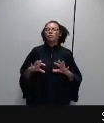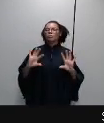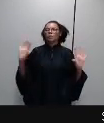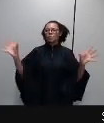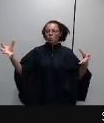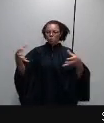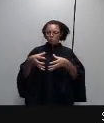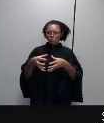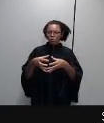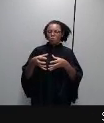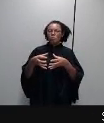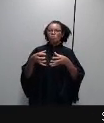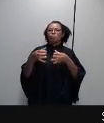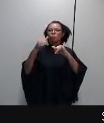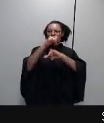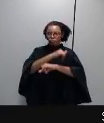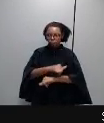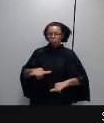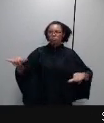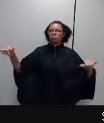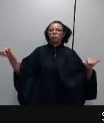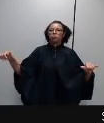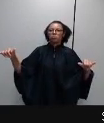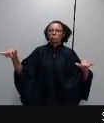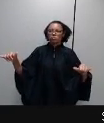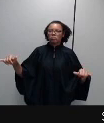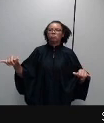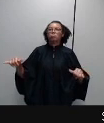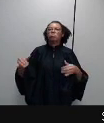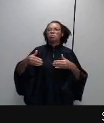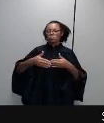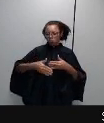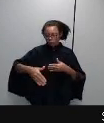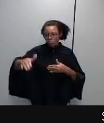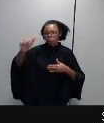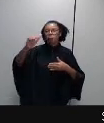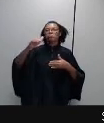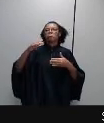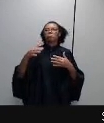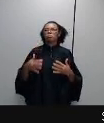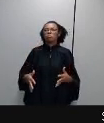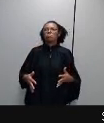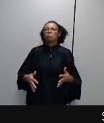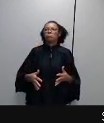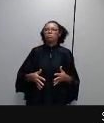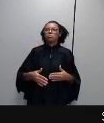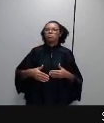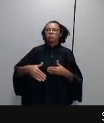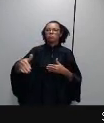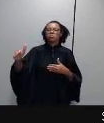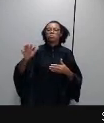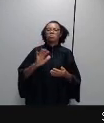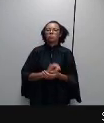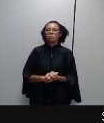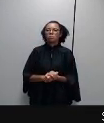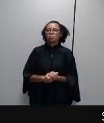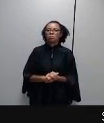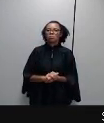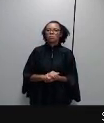deu parcial provimento ao recurso especial para determinar o processamento do incidente de habilitação